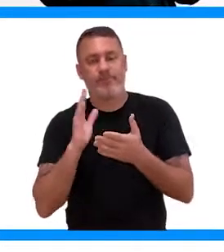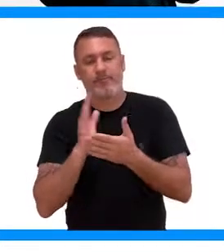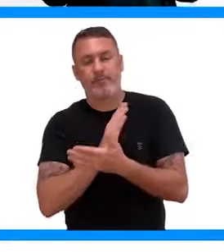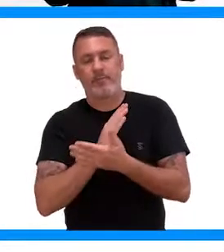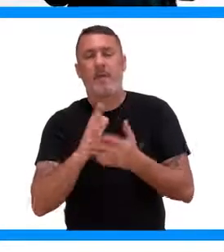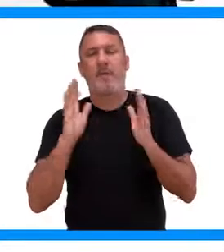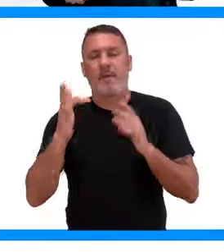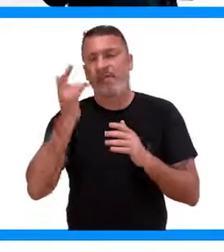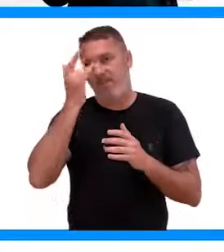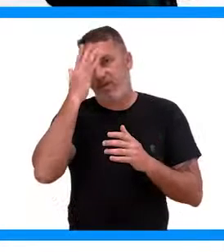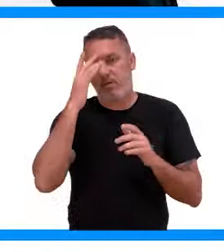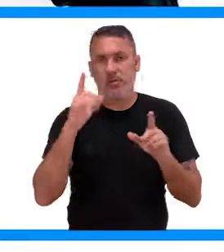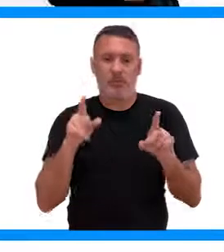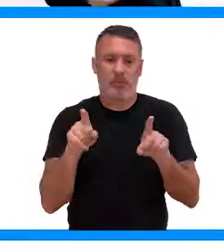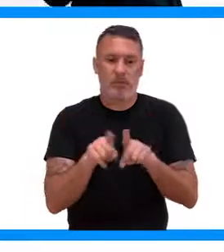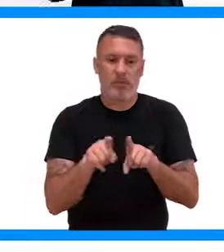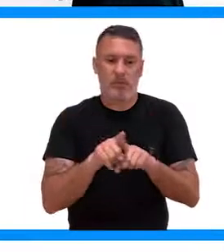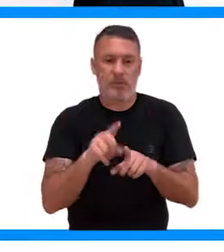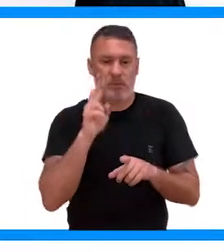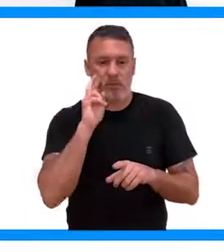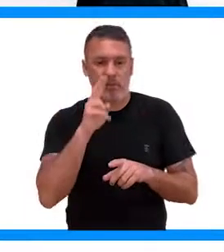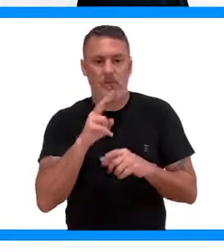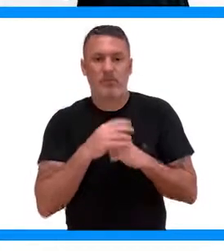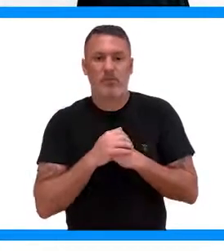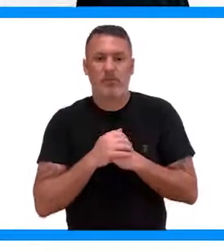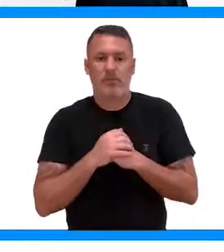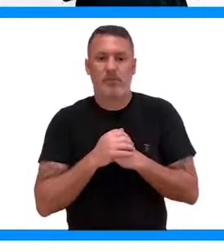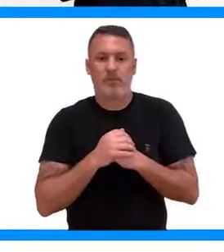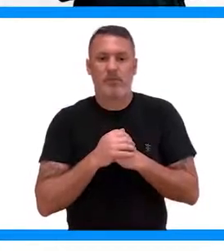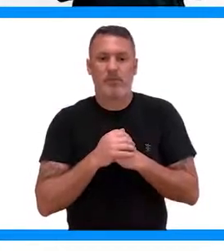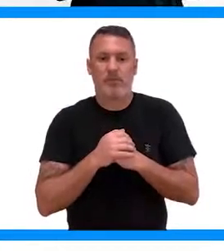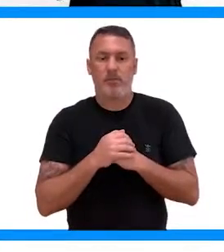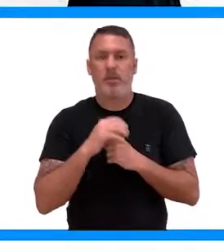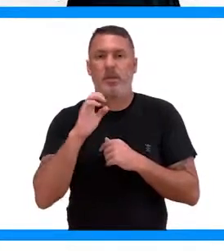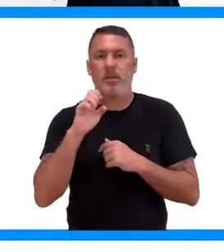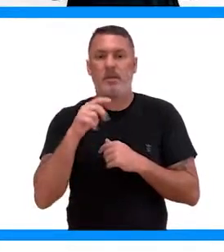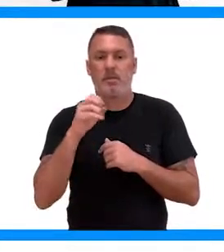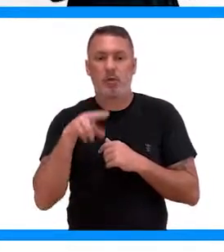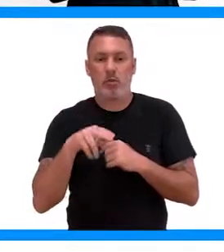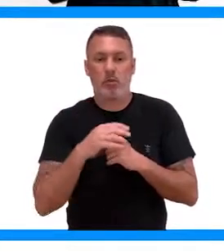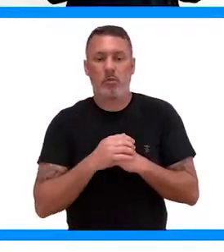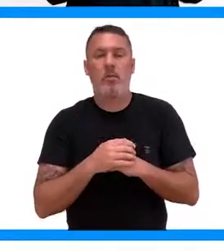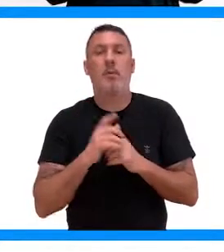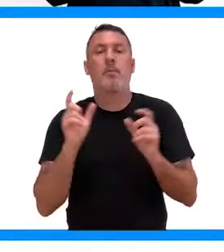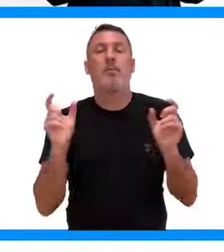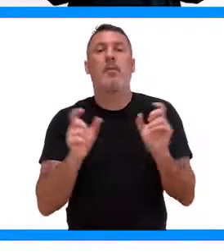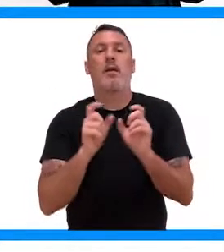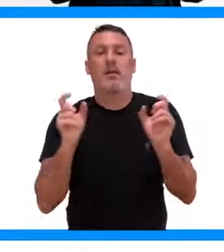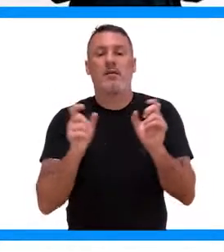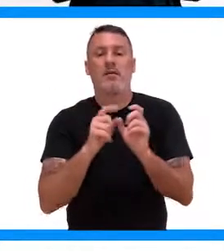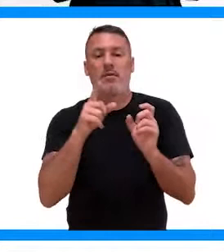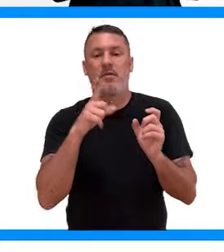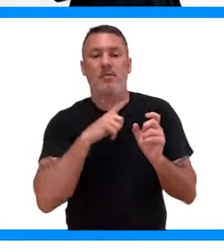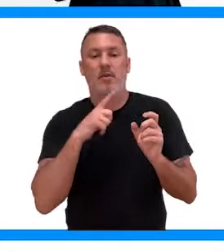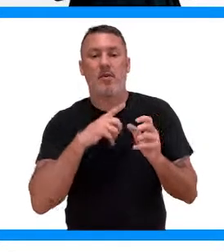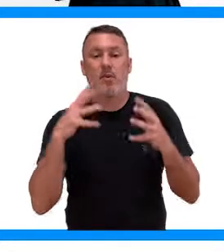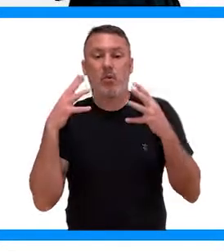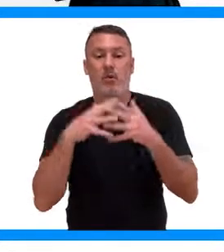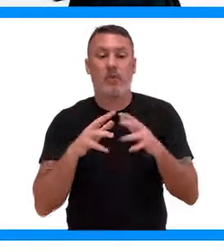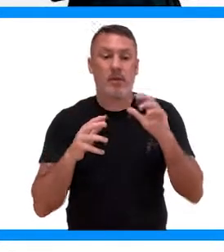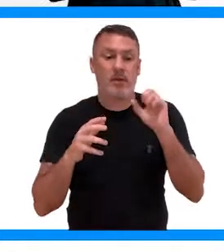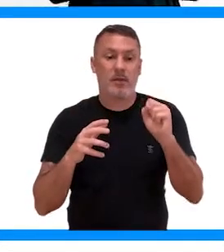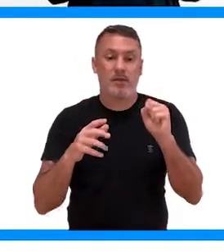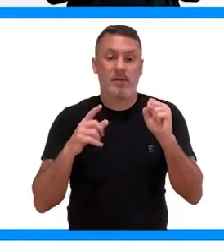uma exceção, mas é muito fácil também. La excepción. Cuando la palabra aguda termina por